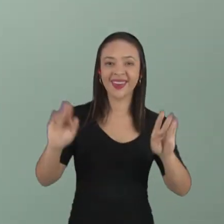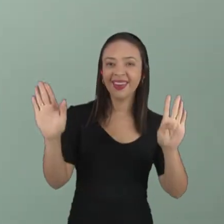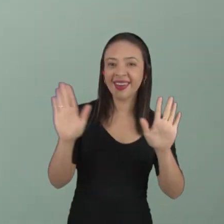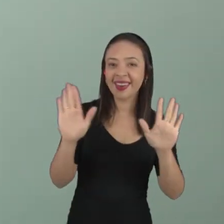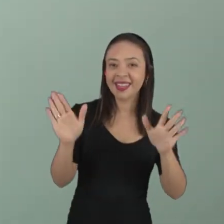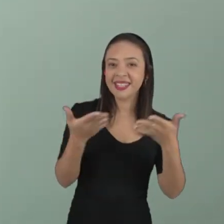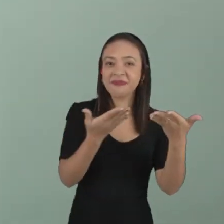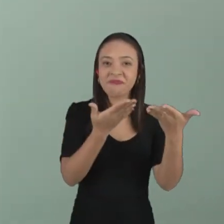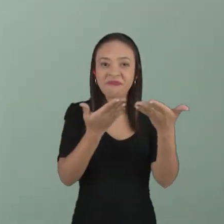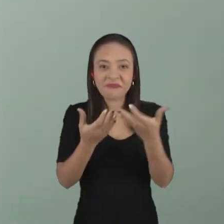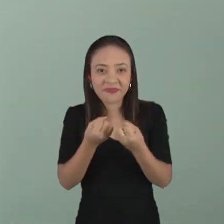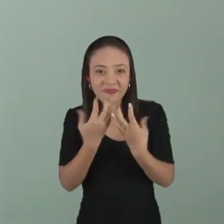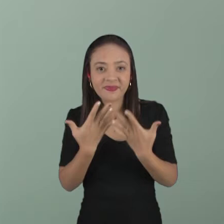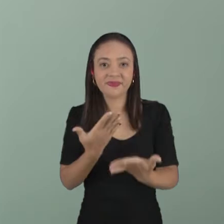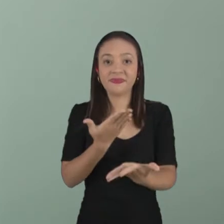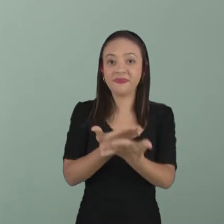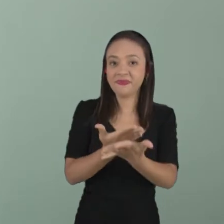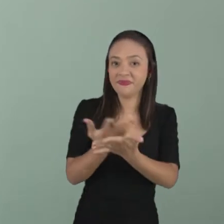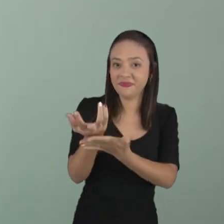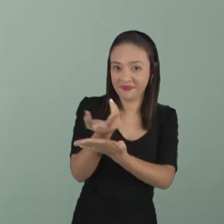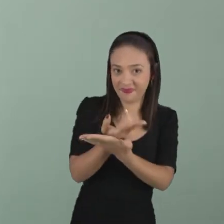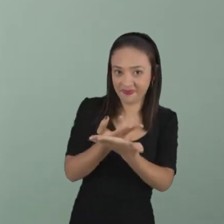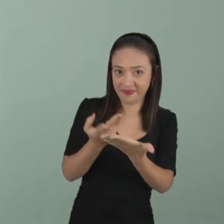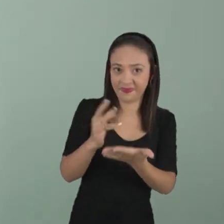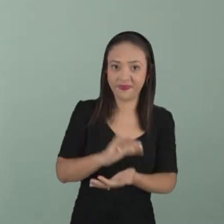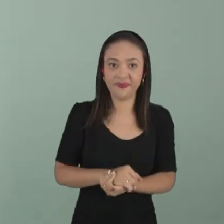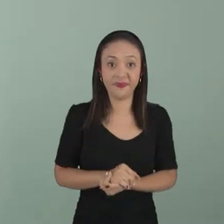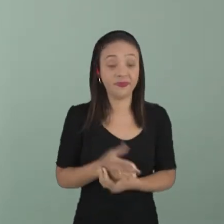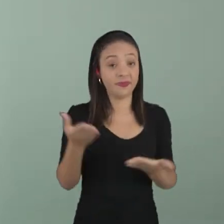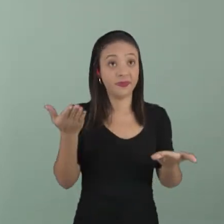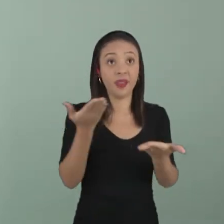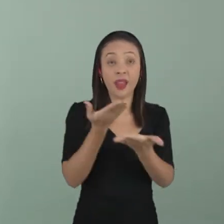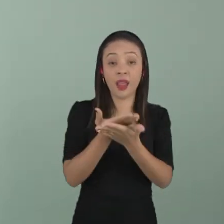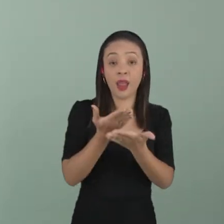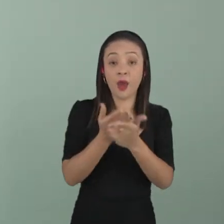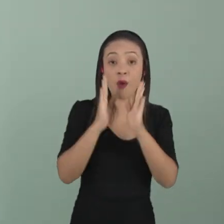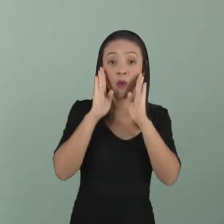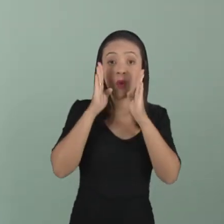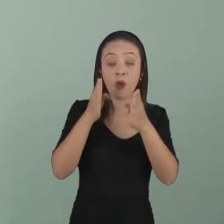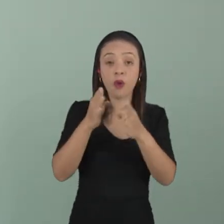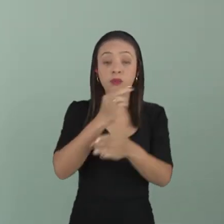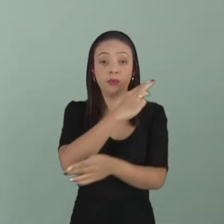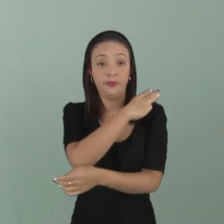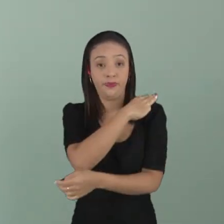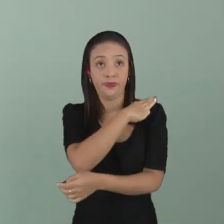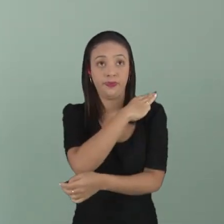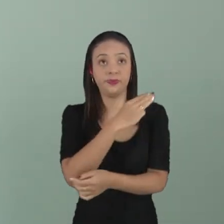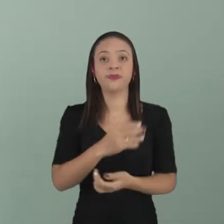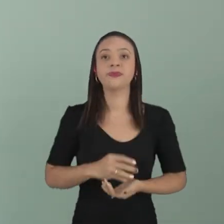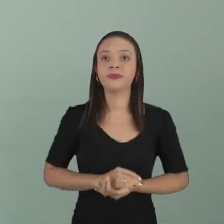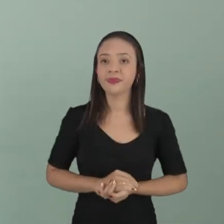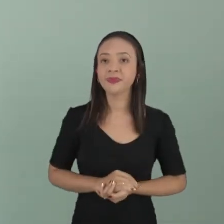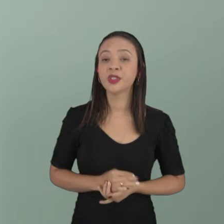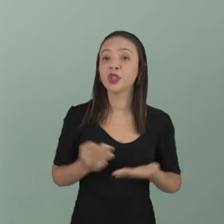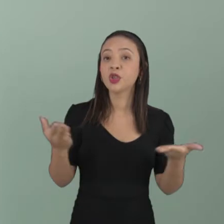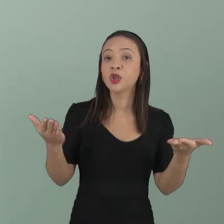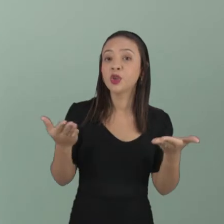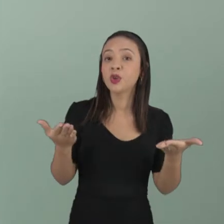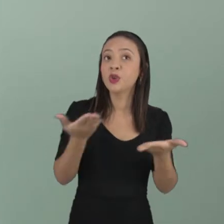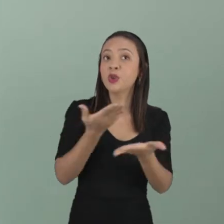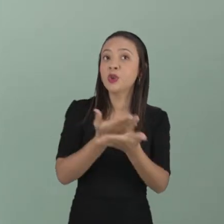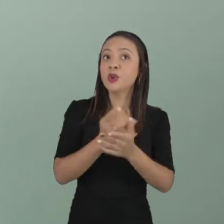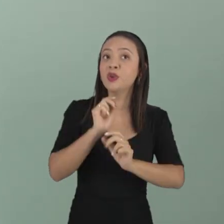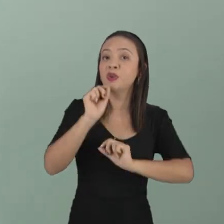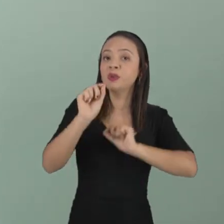Olá, seja bem-vindo a mais uma aula de arte. Esta aula é específica para a terceira série do ensino médio e hoje nós